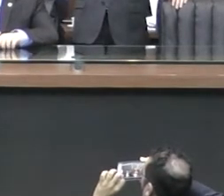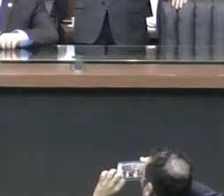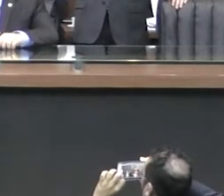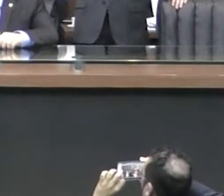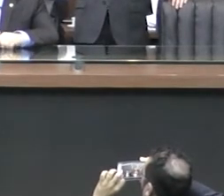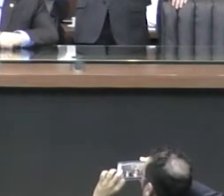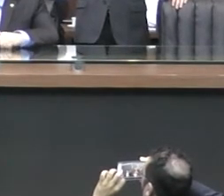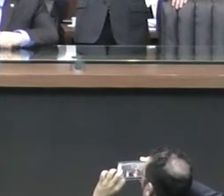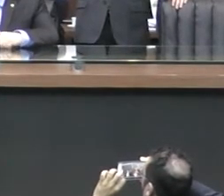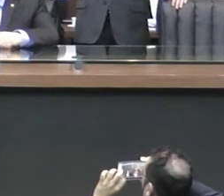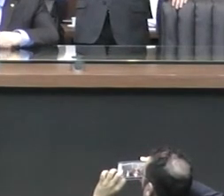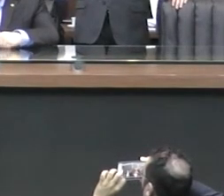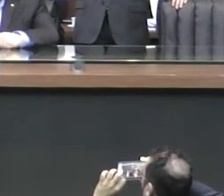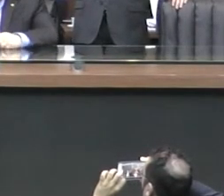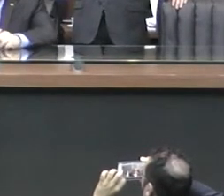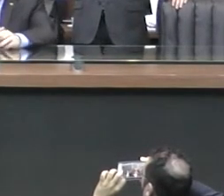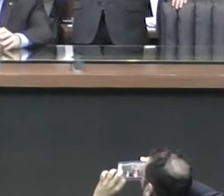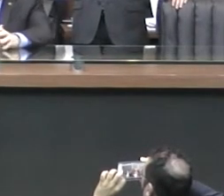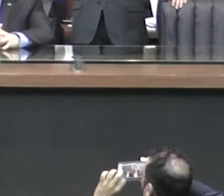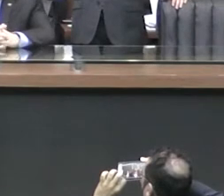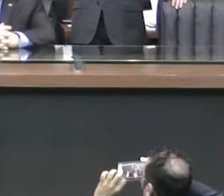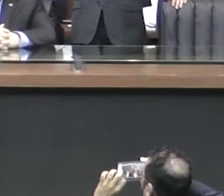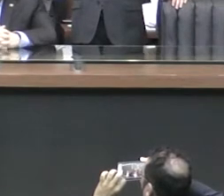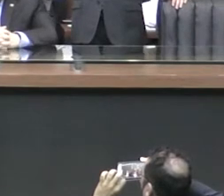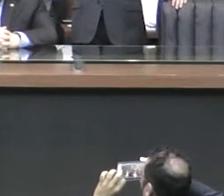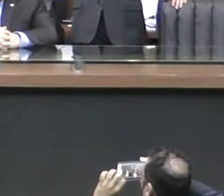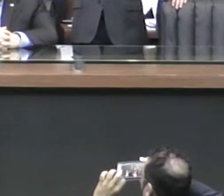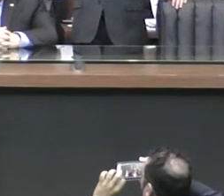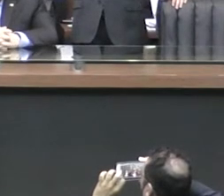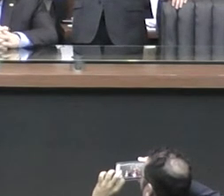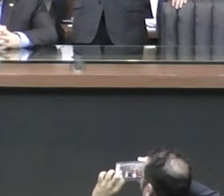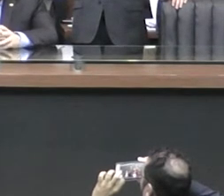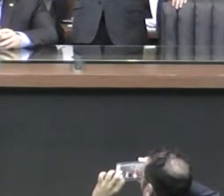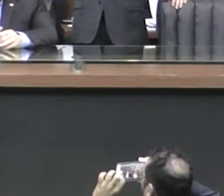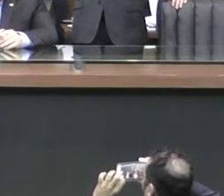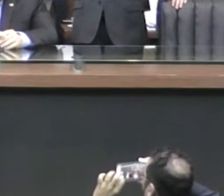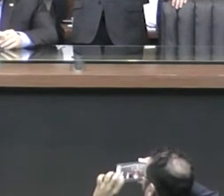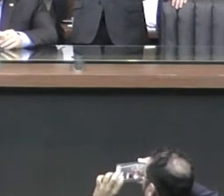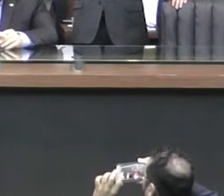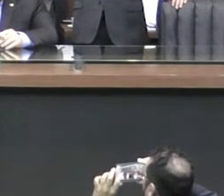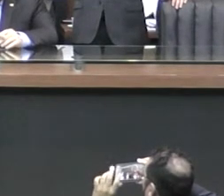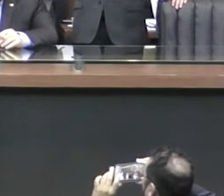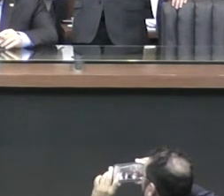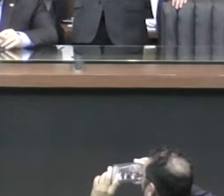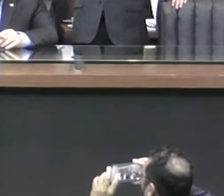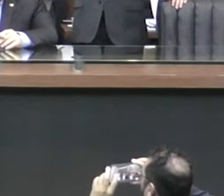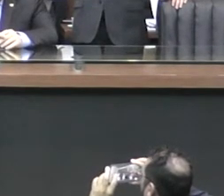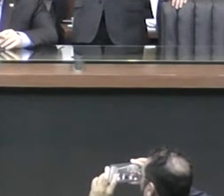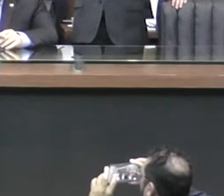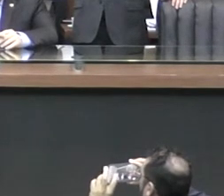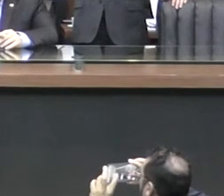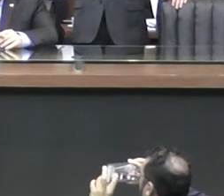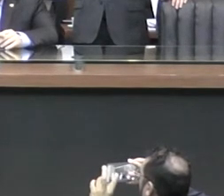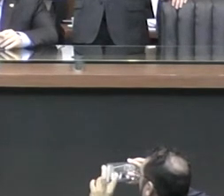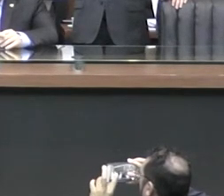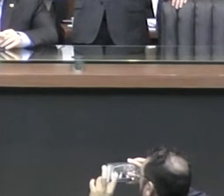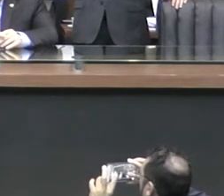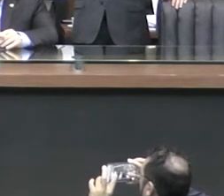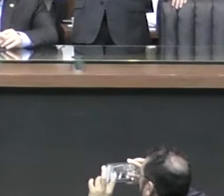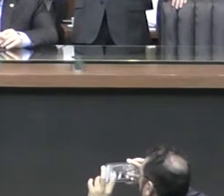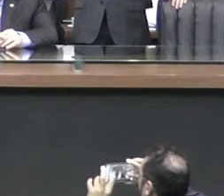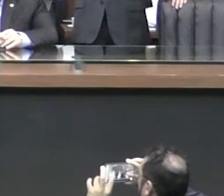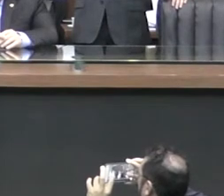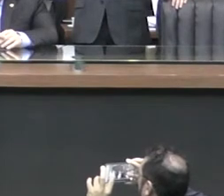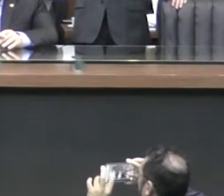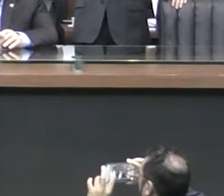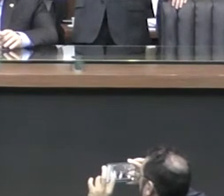hoje nesta casa que o pedido foi dado hoje só que aí nós temos uma ordem de prioridade e uma ordem de pedidos os colegas